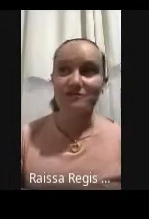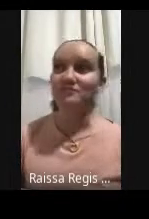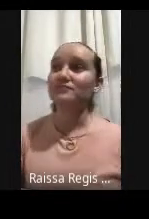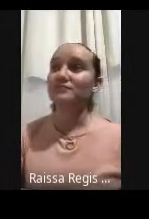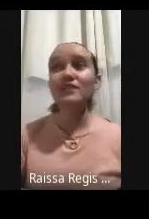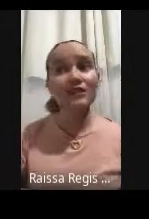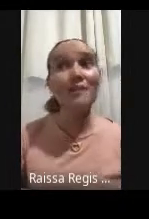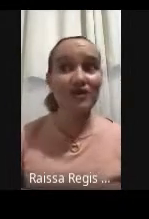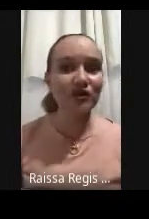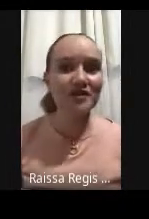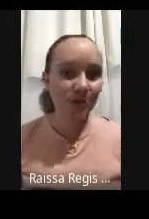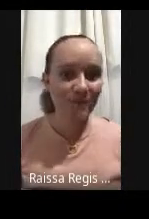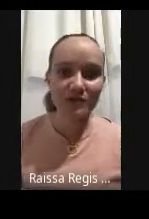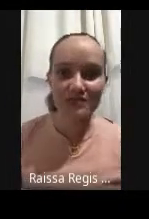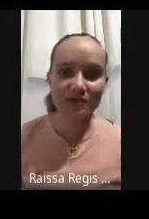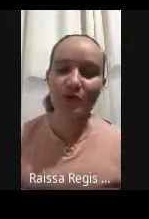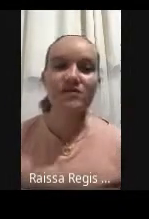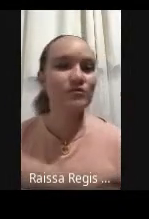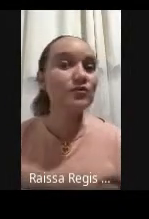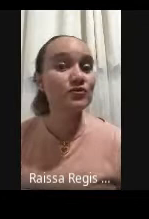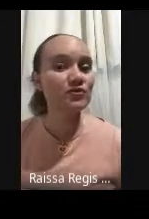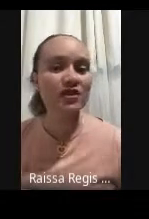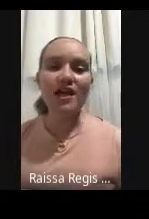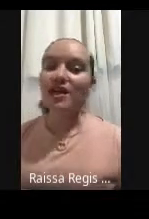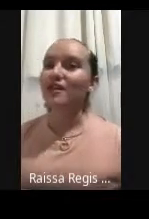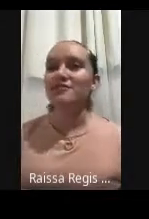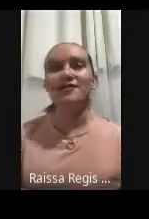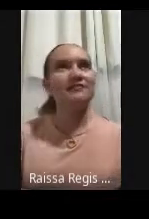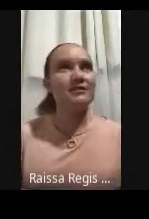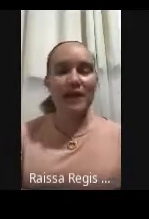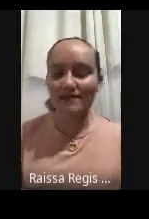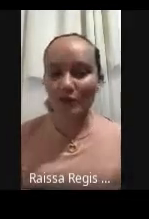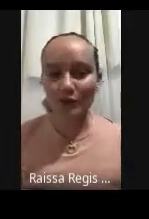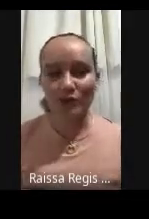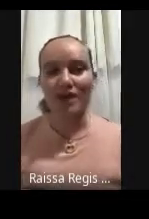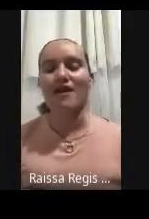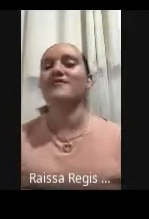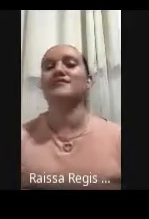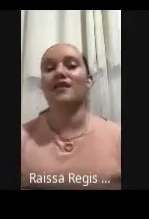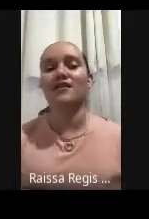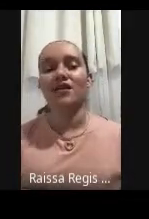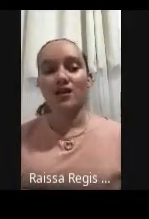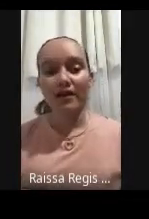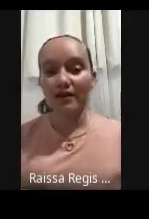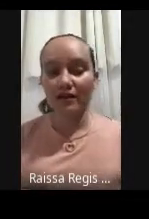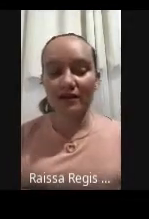registrar. Então é mais difícil, não é impossível. Eu conheço muitos surdos que se expressam no português,